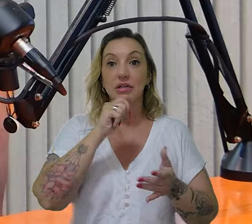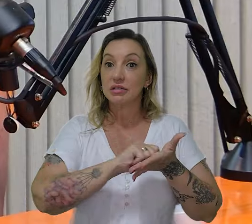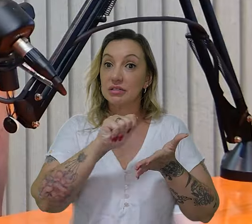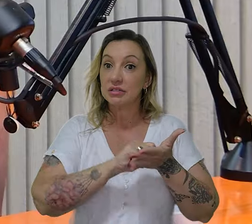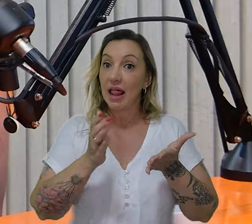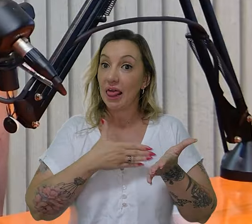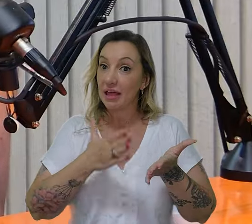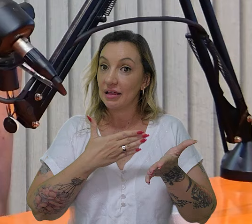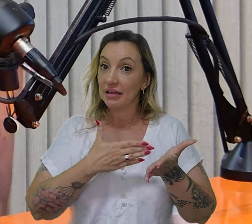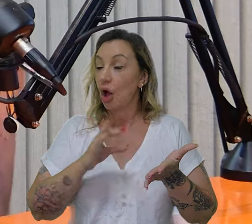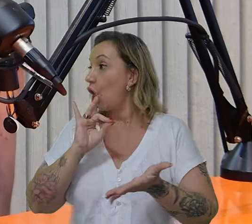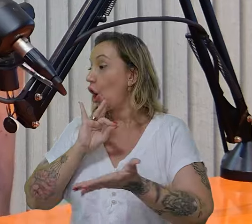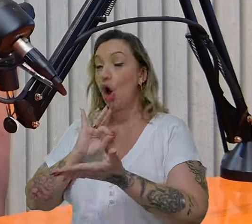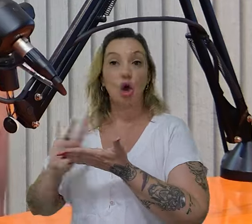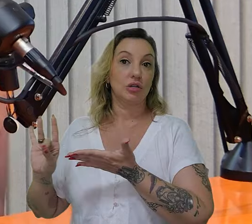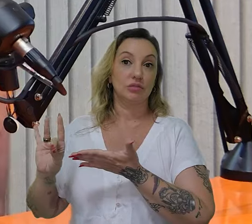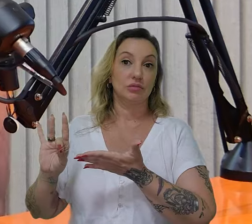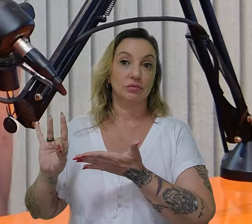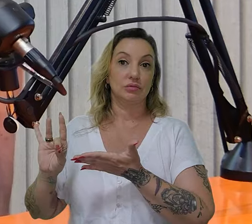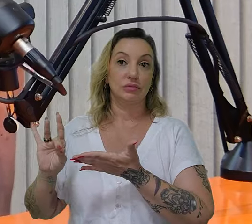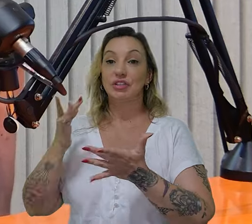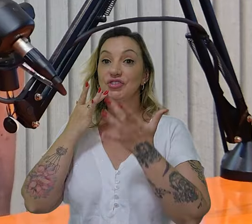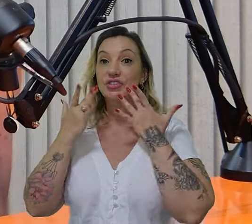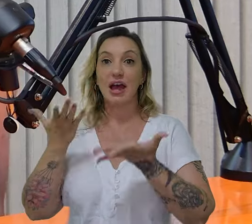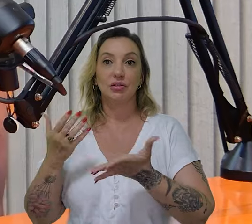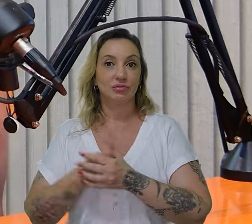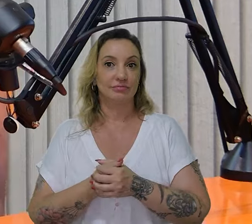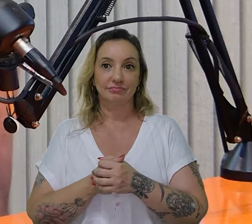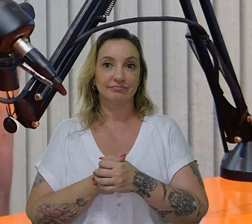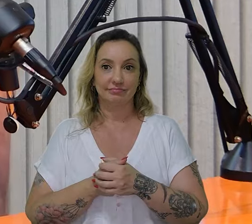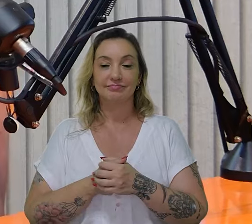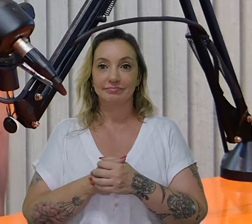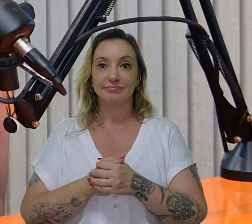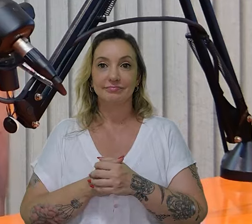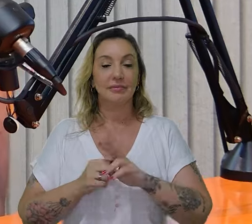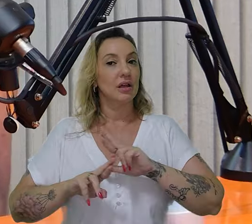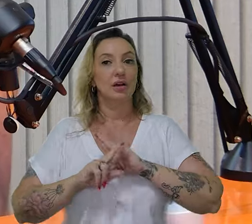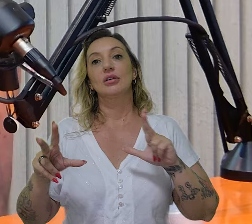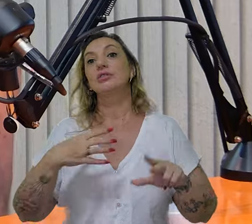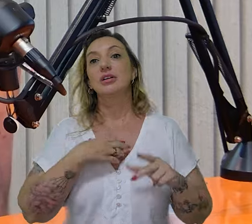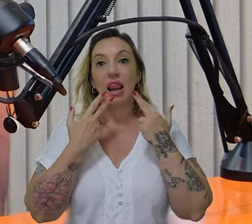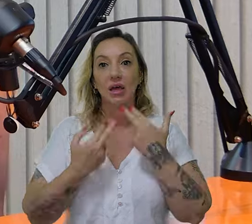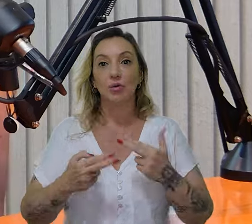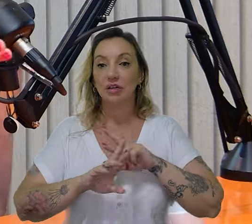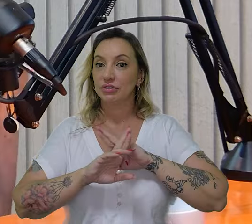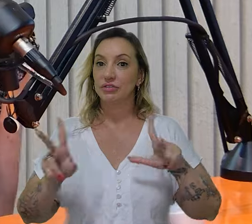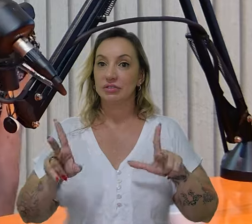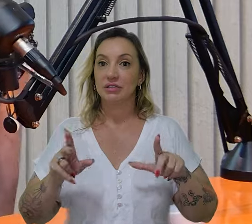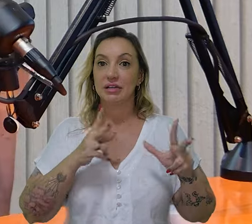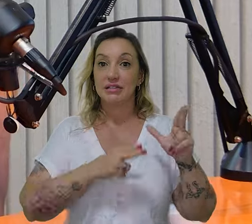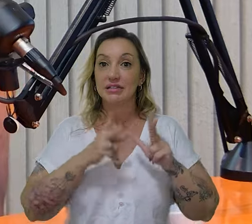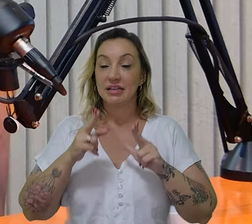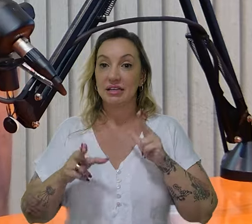livro e detestar escrever peça de teatro é outra pegada é outra linguagem né escrever seriado